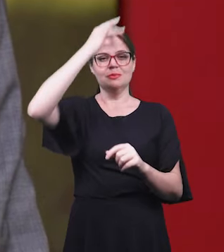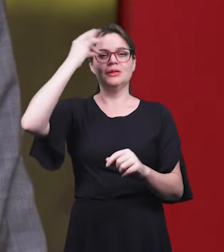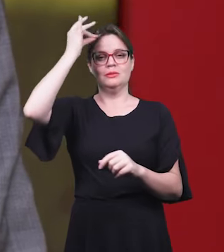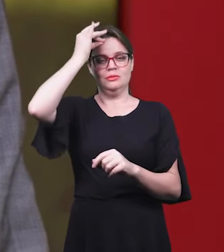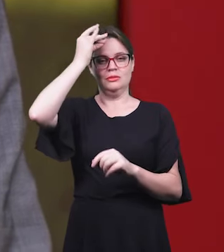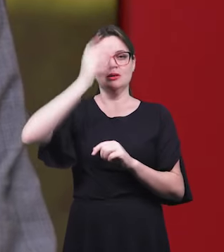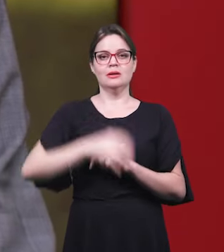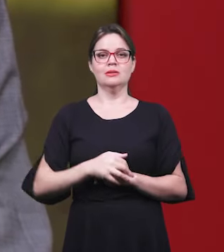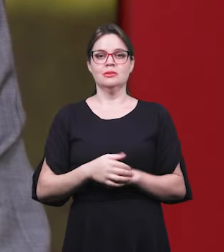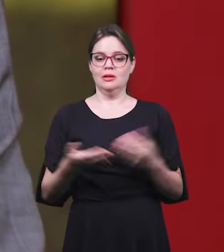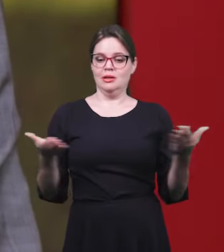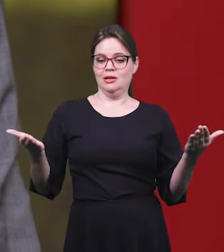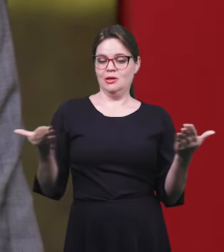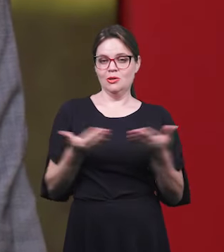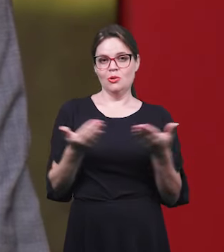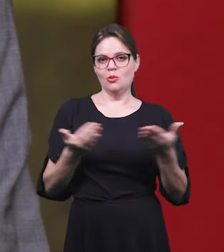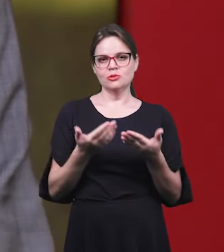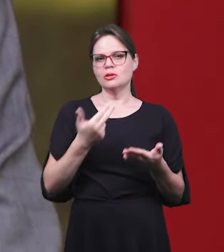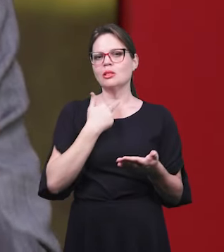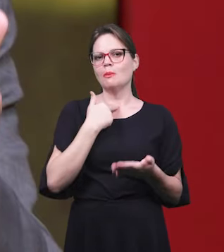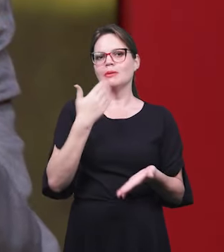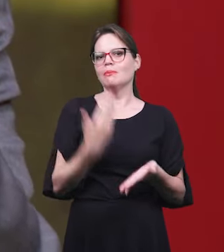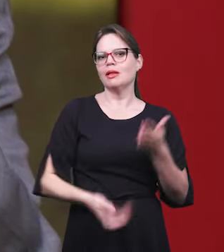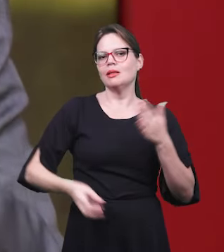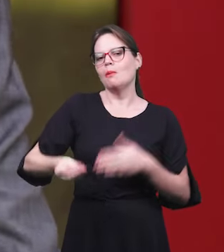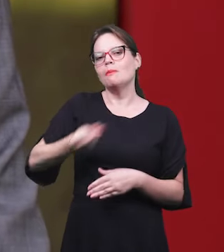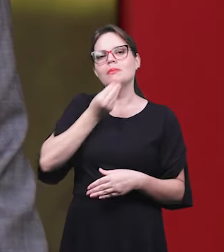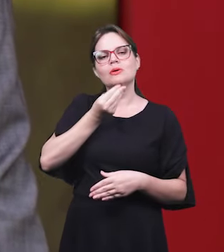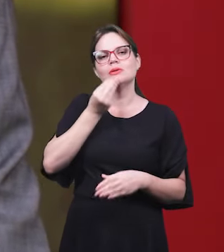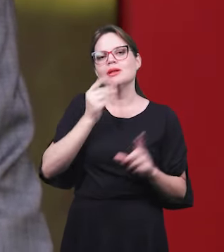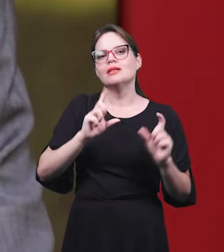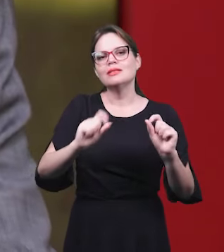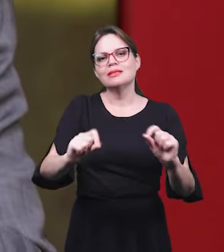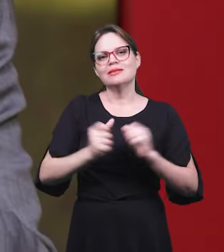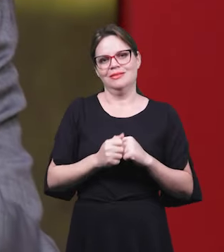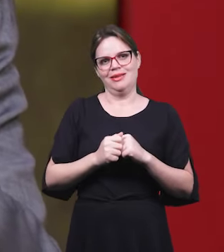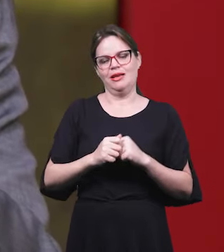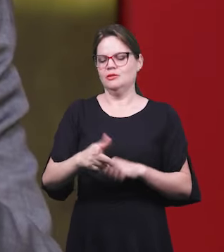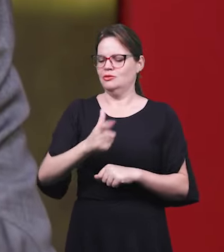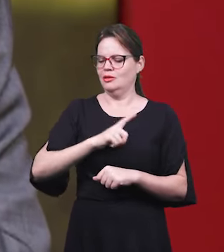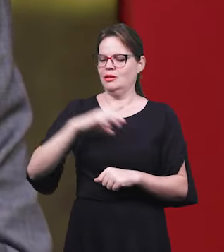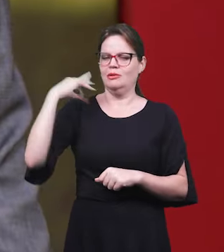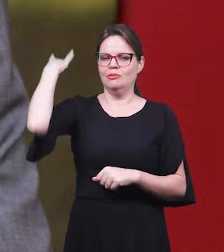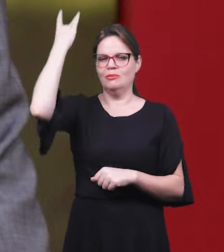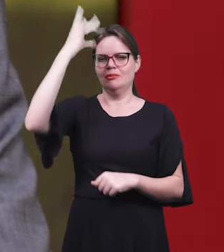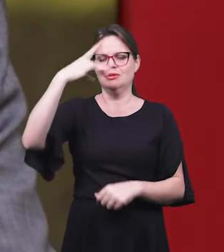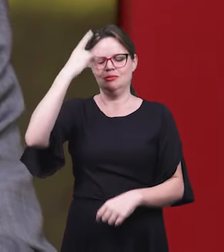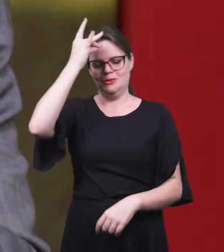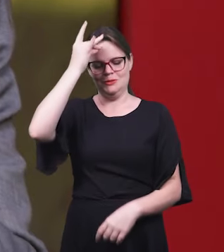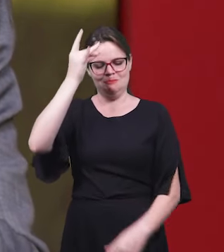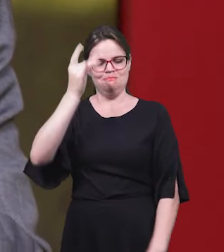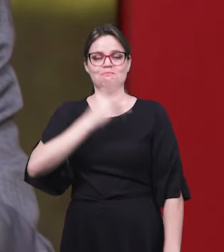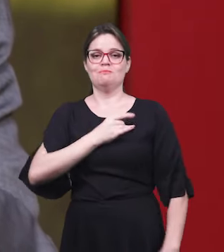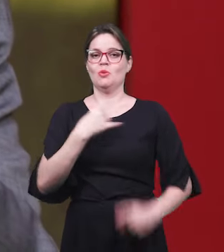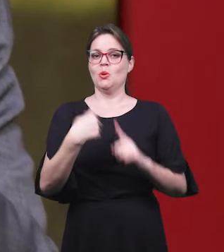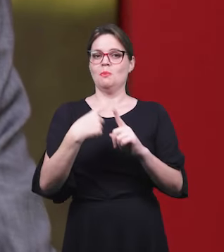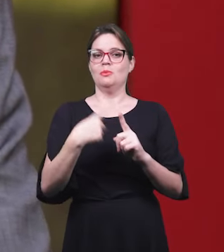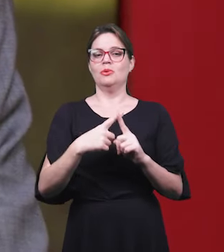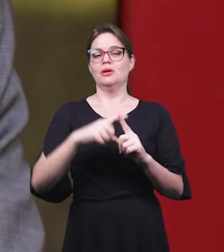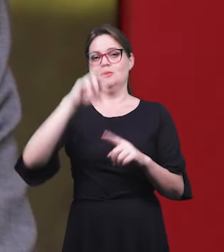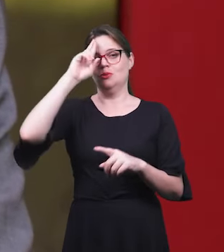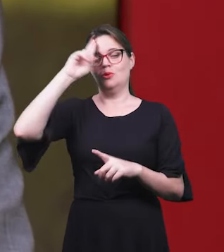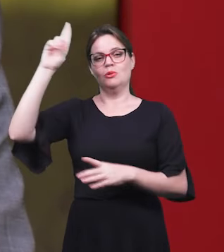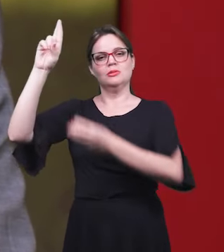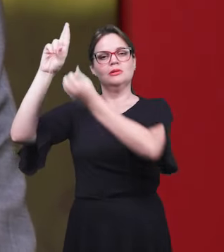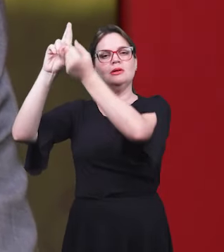a oportunidade que o Senhor tem nos dado de abrigar, né, o espia, ou seja, quando o Senhor envia o